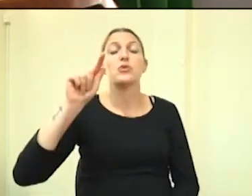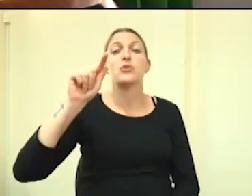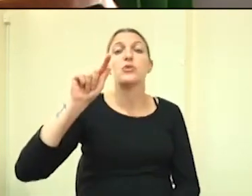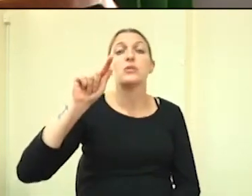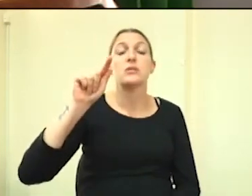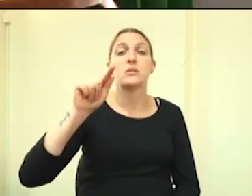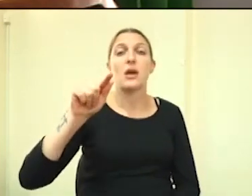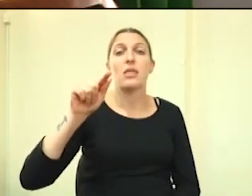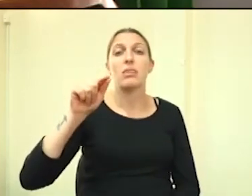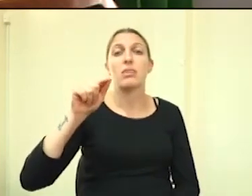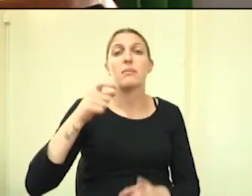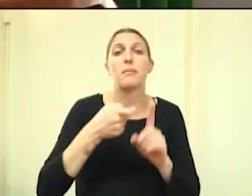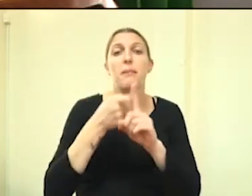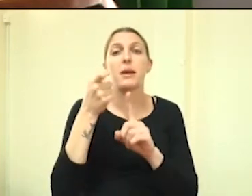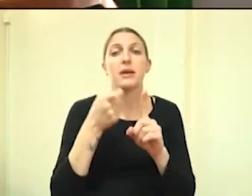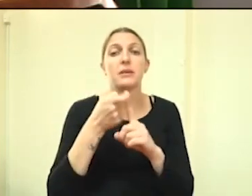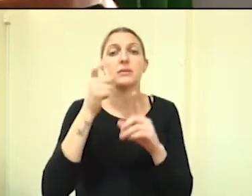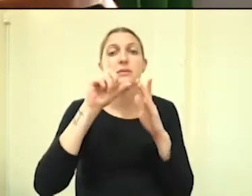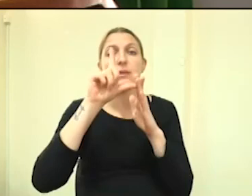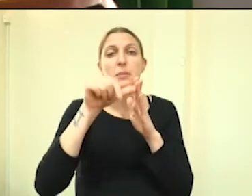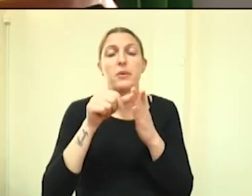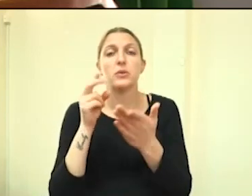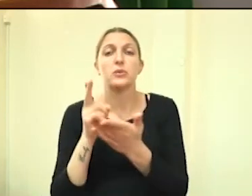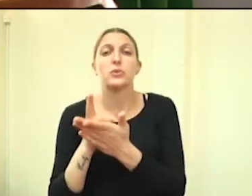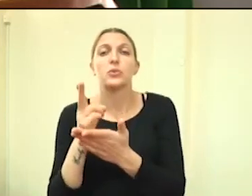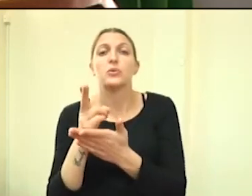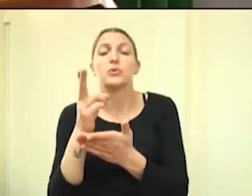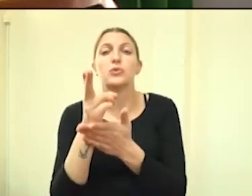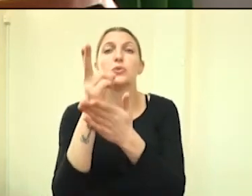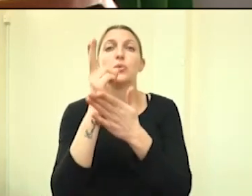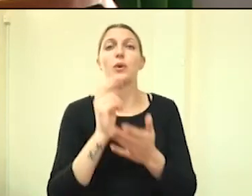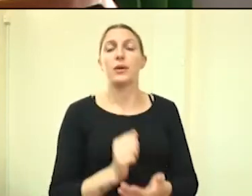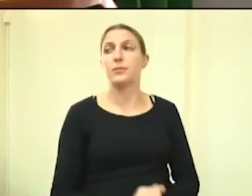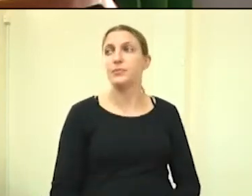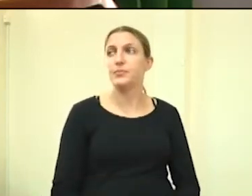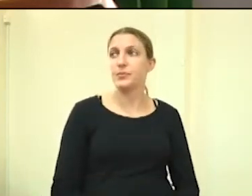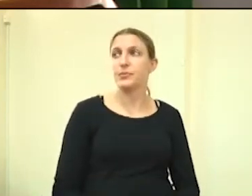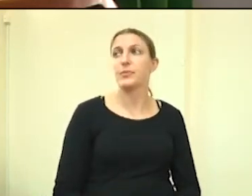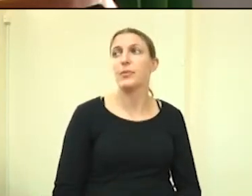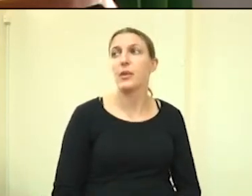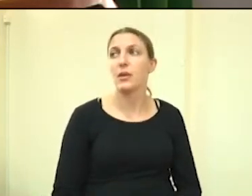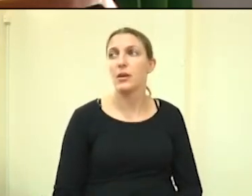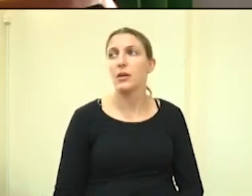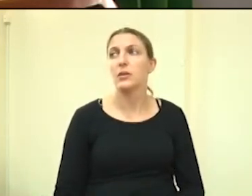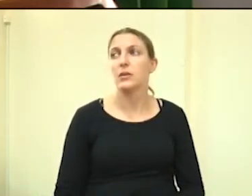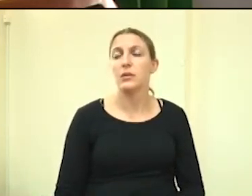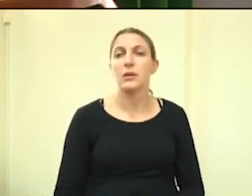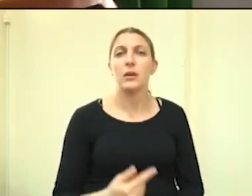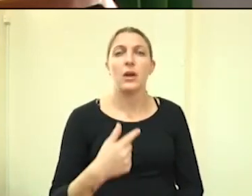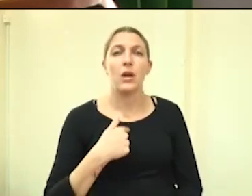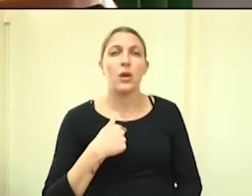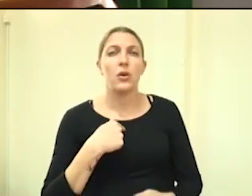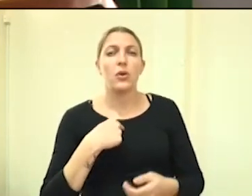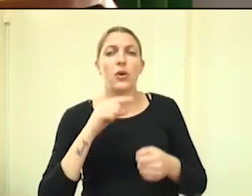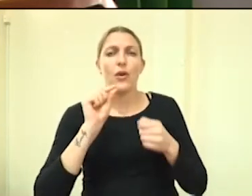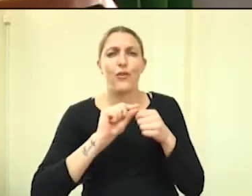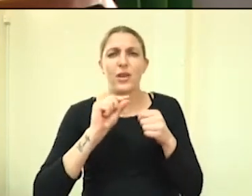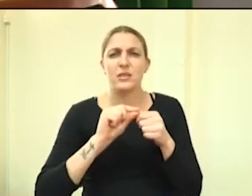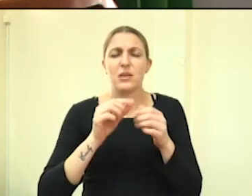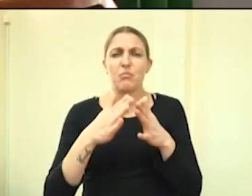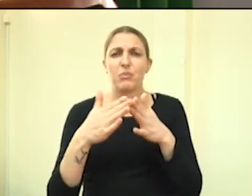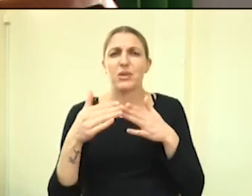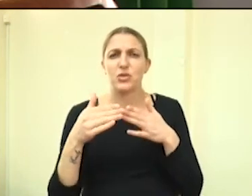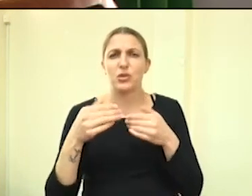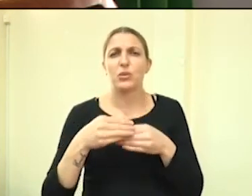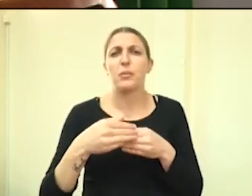condomínio. Eu ia fazer um pedido de providência, mas a assessora do Nadir me falou que ele tinha feito, parece que o